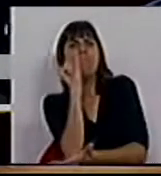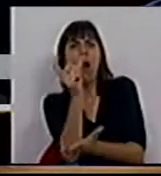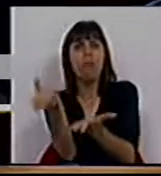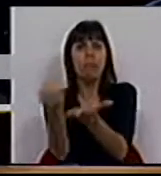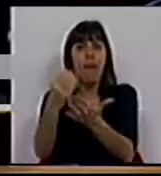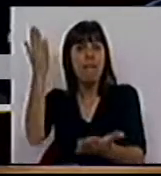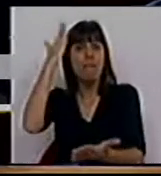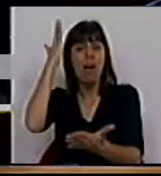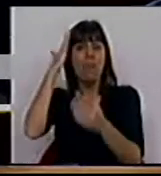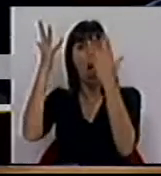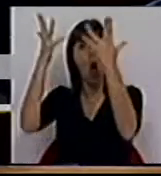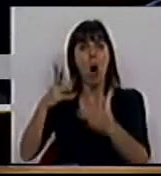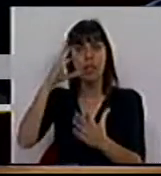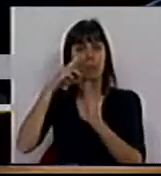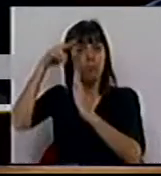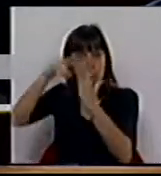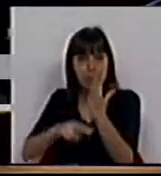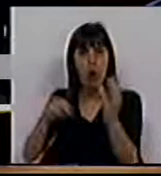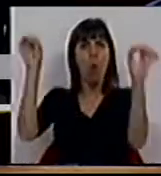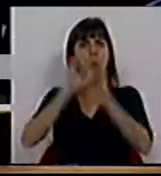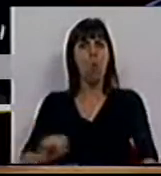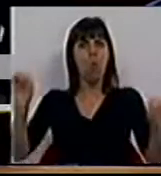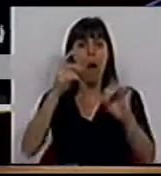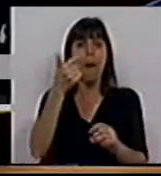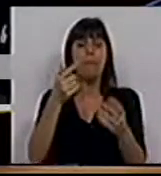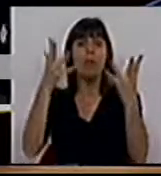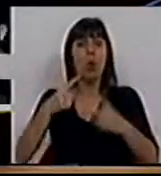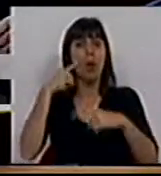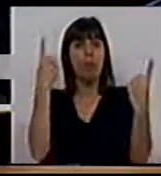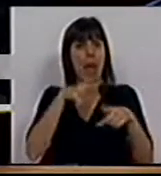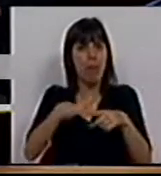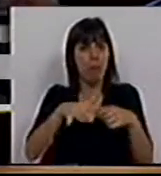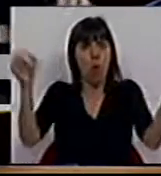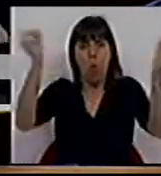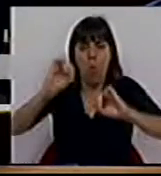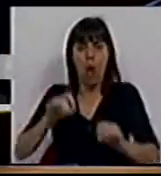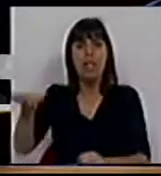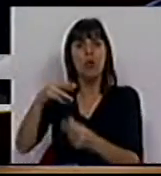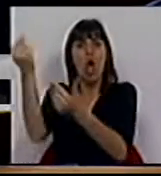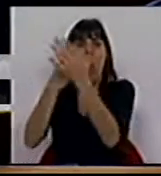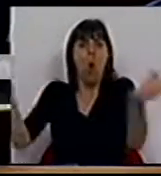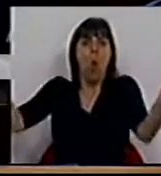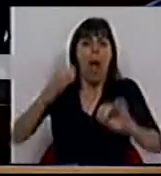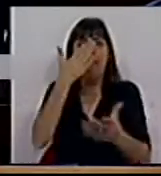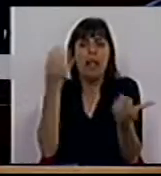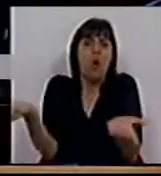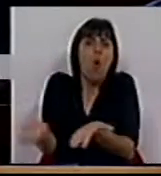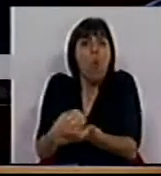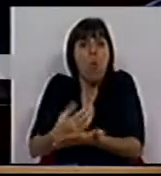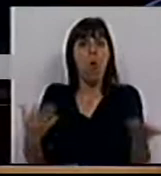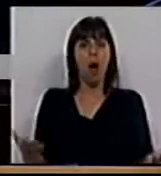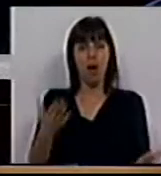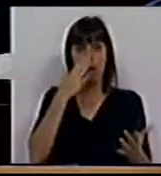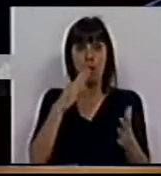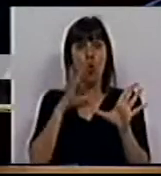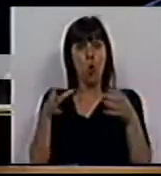BES nas previsões do Orçamento do Estado para 2015. Não tem impacto nas contas públicas, não tem impacto no cenário económico, é como se não existisse, é como